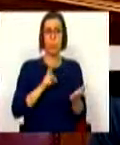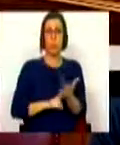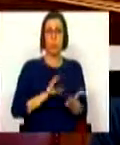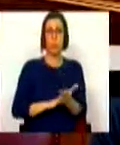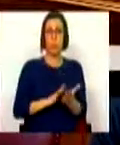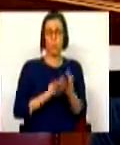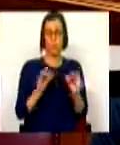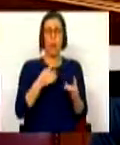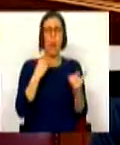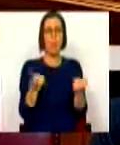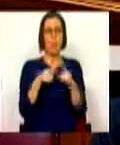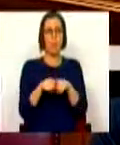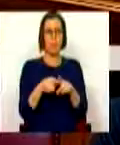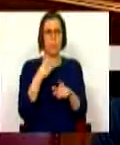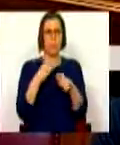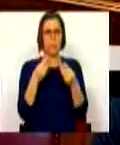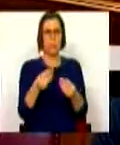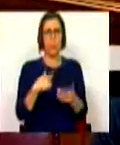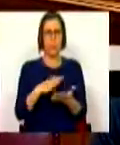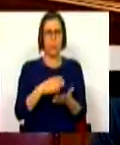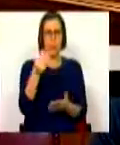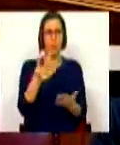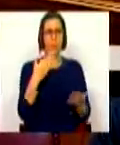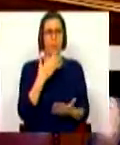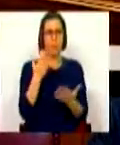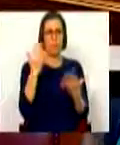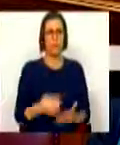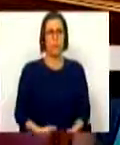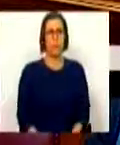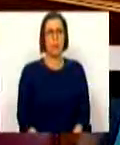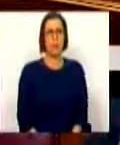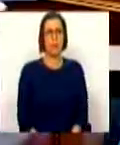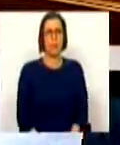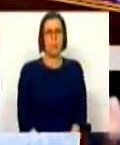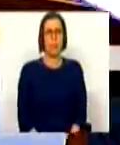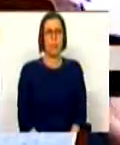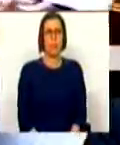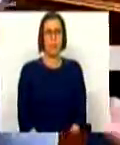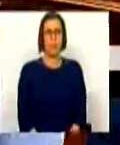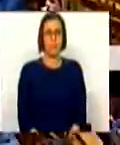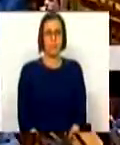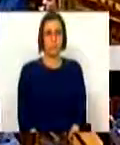factos, não é propaganda política. Posso lhe dar a minha cópia. Muito obrigada. Muito obrigado.